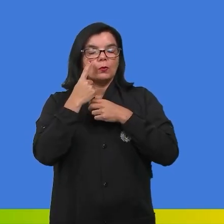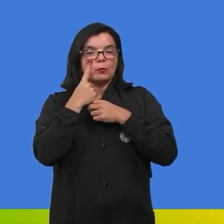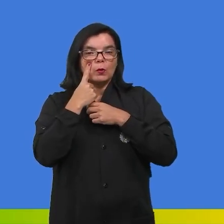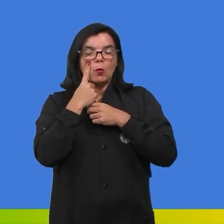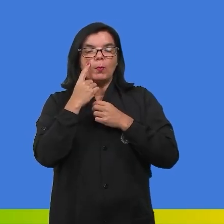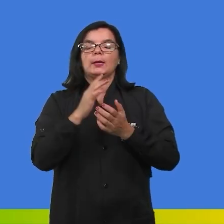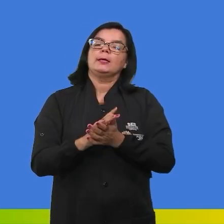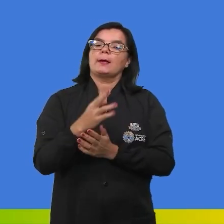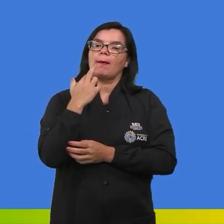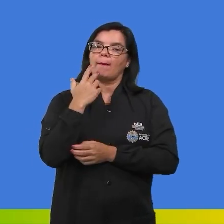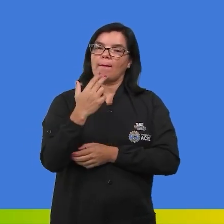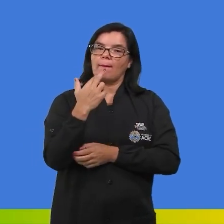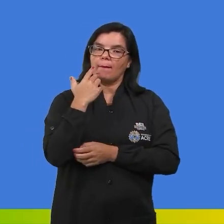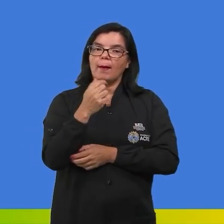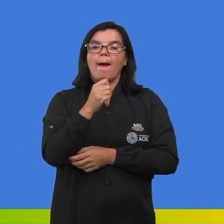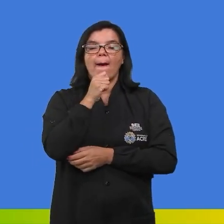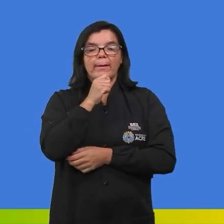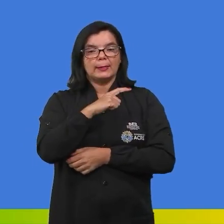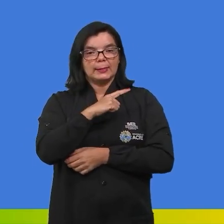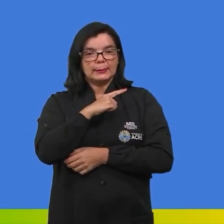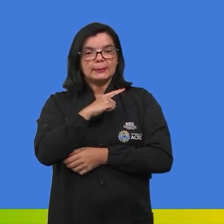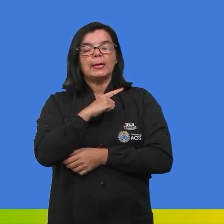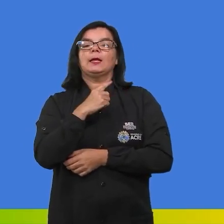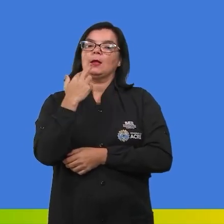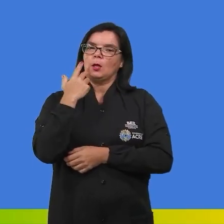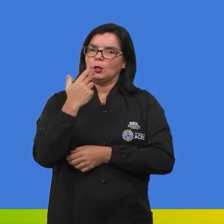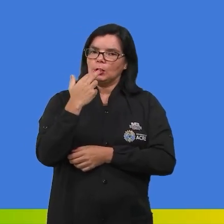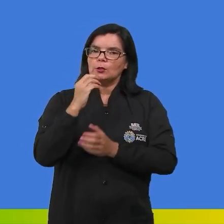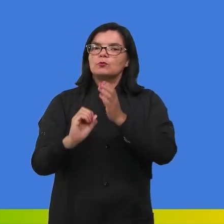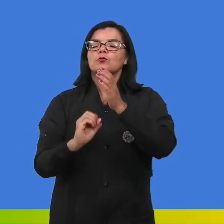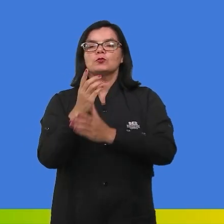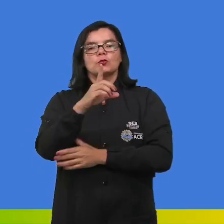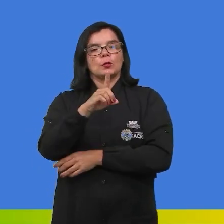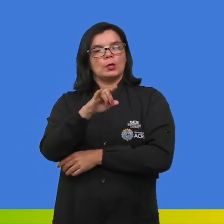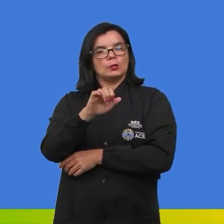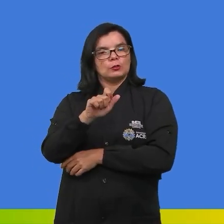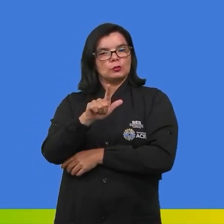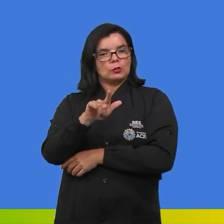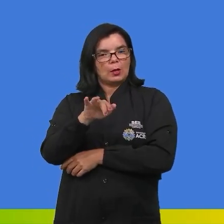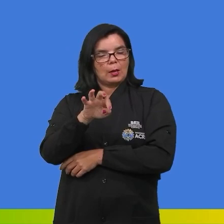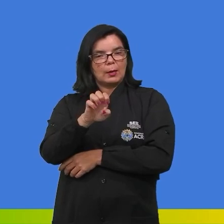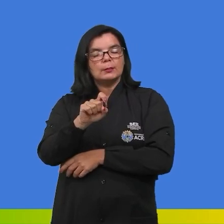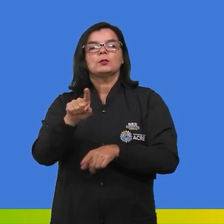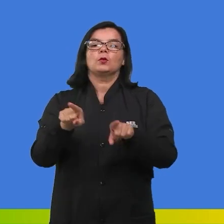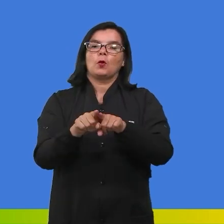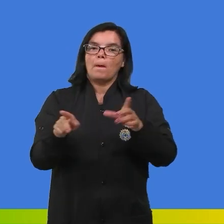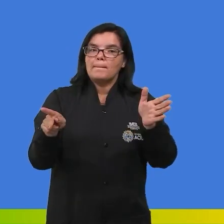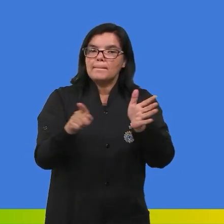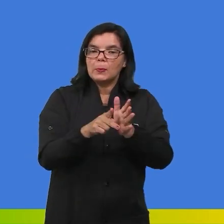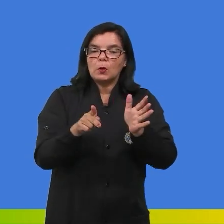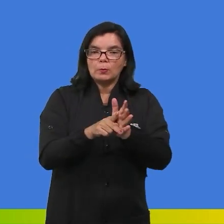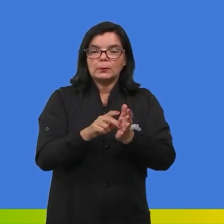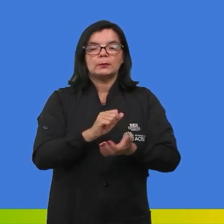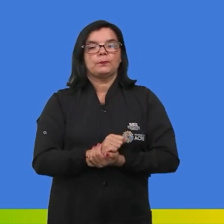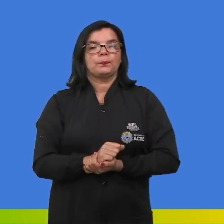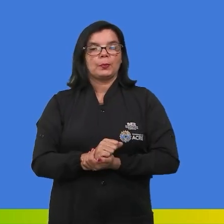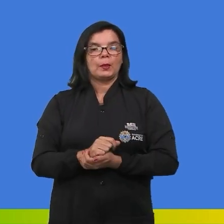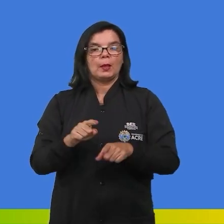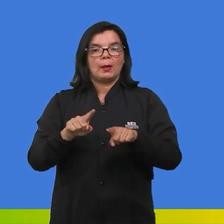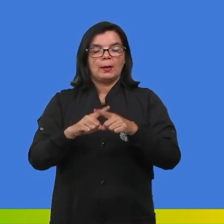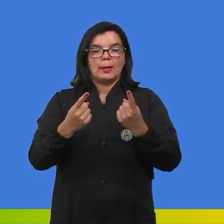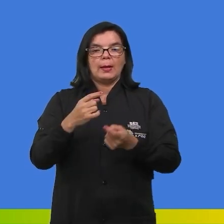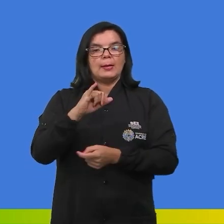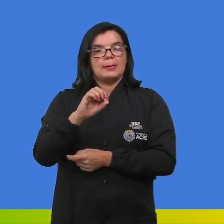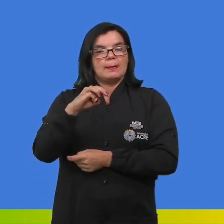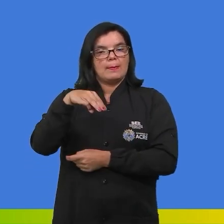o idioma, ainda existem línguas originárias, que são os dialetos, né, que são falados lá como idioma oficial, que é o Quechua e o